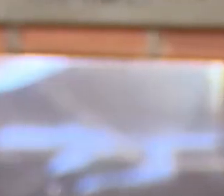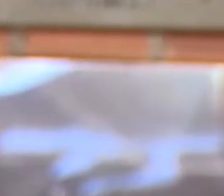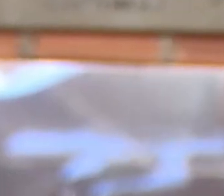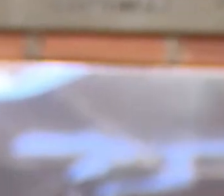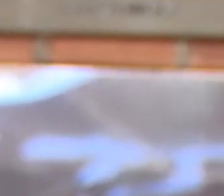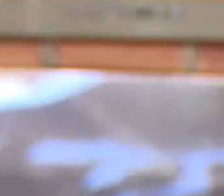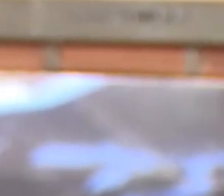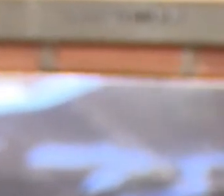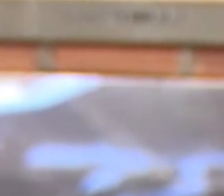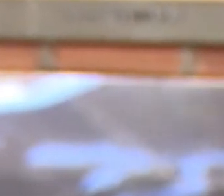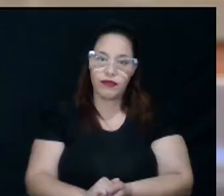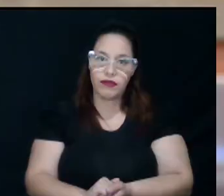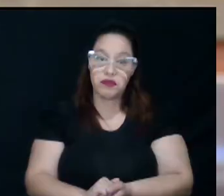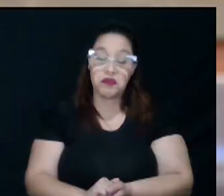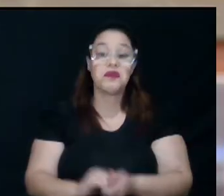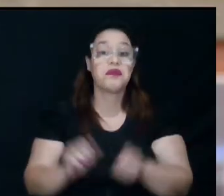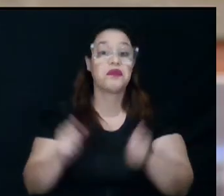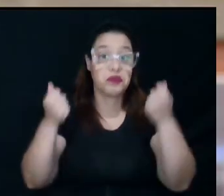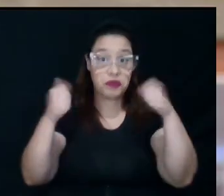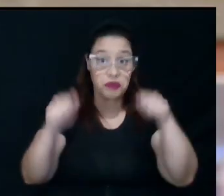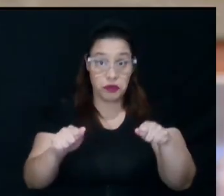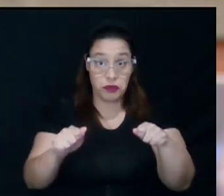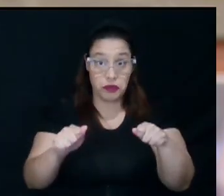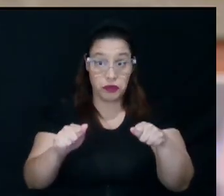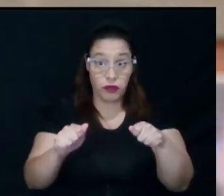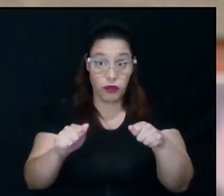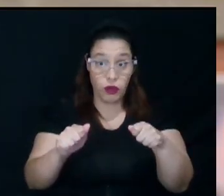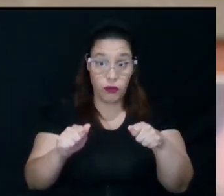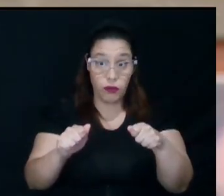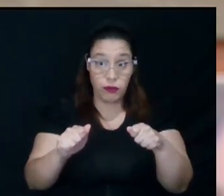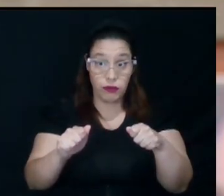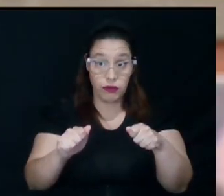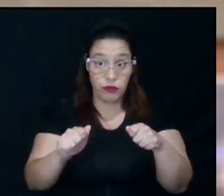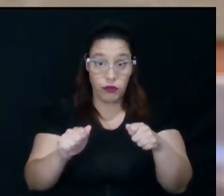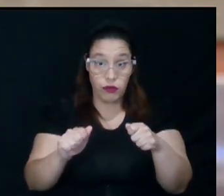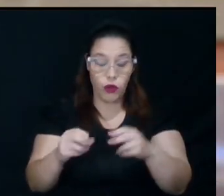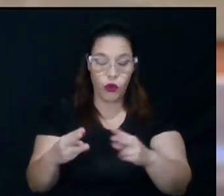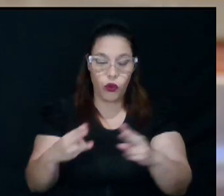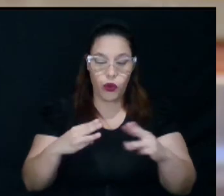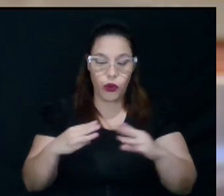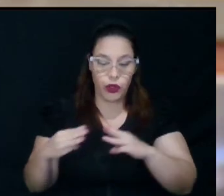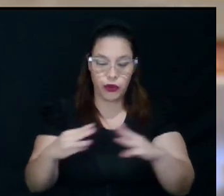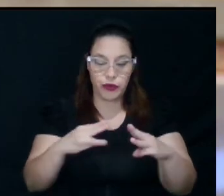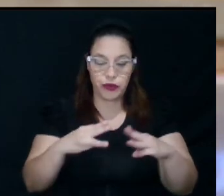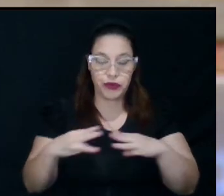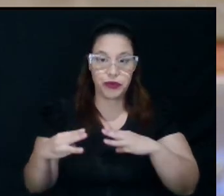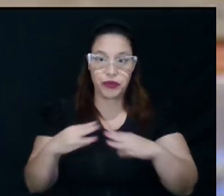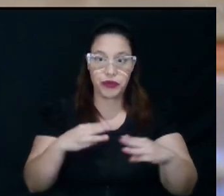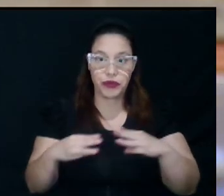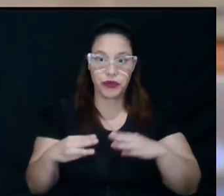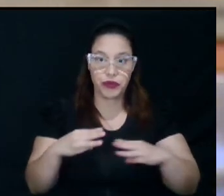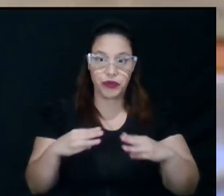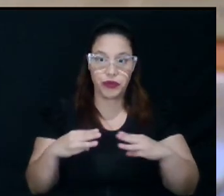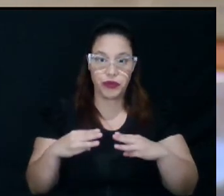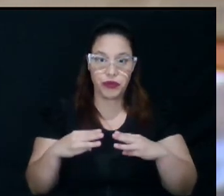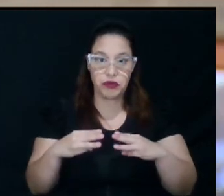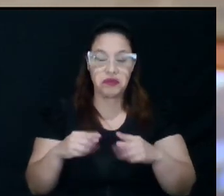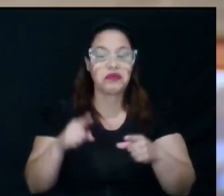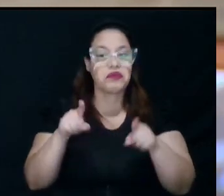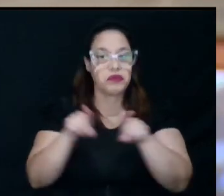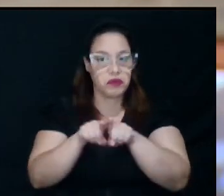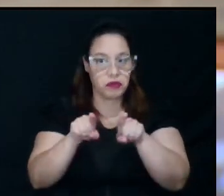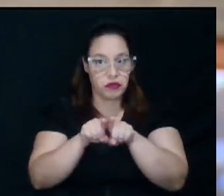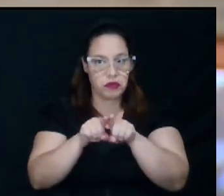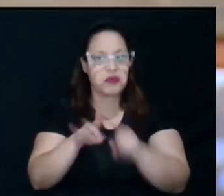É possível participar de oficinas e workshops sobre os elementos que compõem a ópera. Também conhecer mais sobre